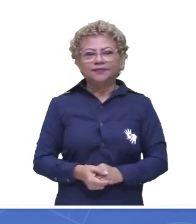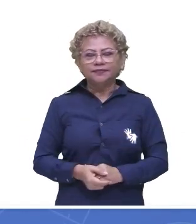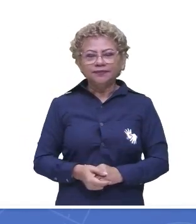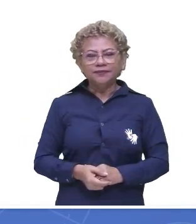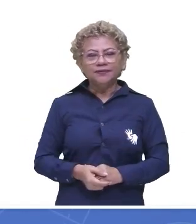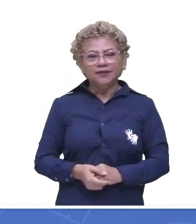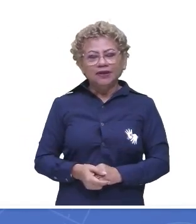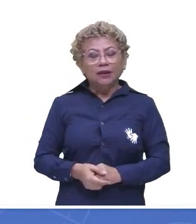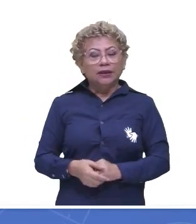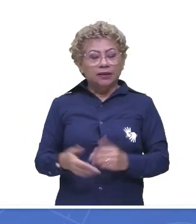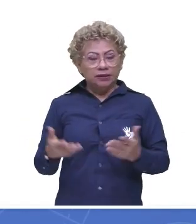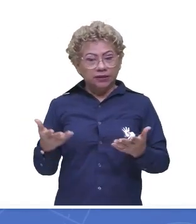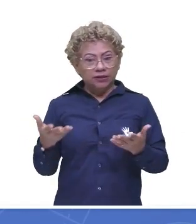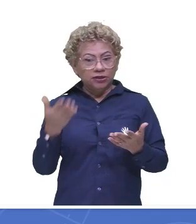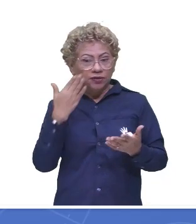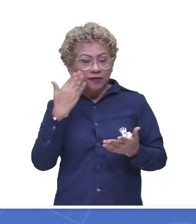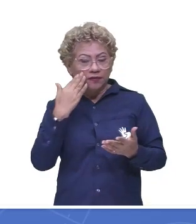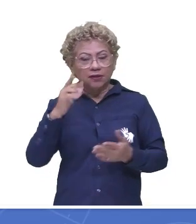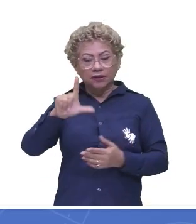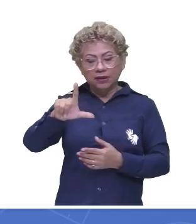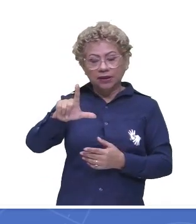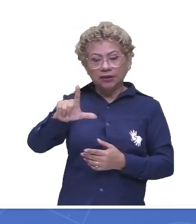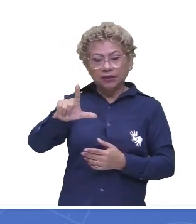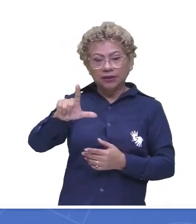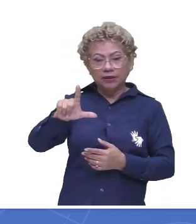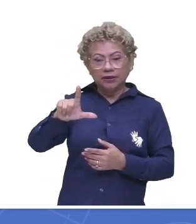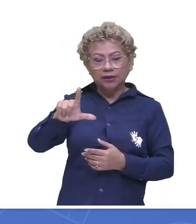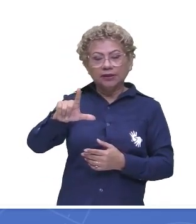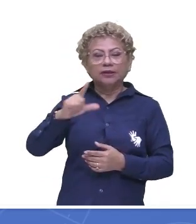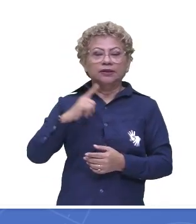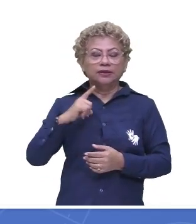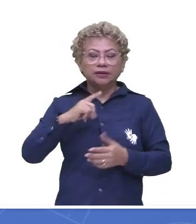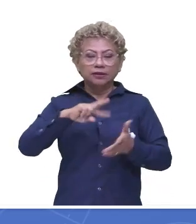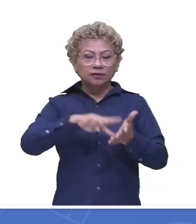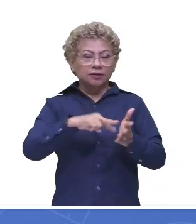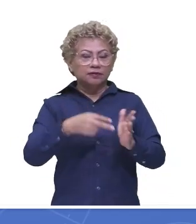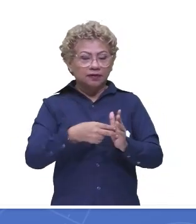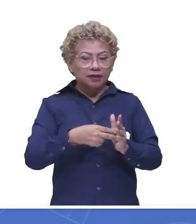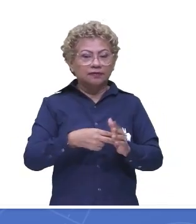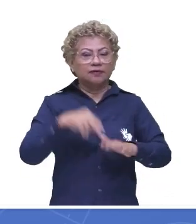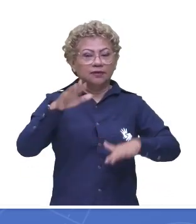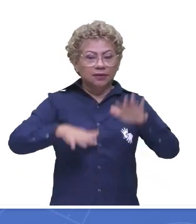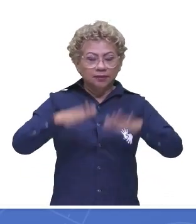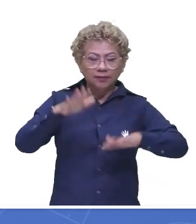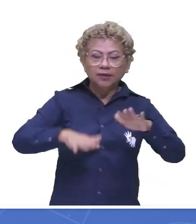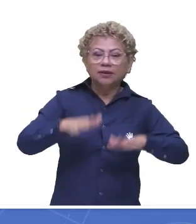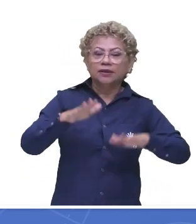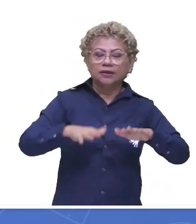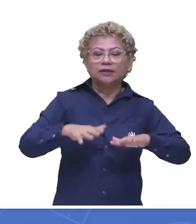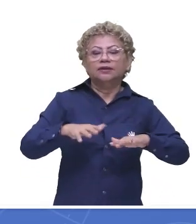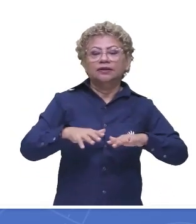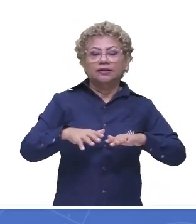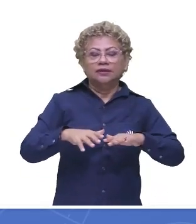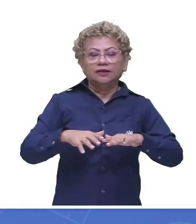nossa equação, ele tem um significado. Ele depende de quê? Da substância e também